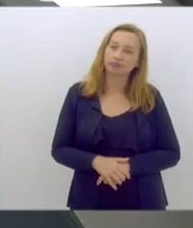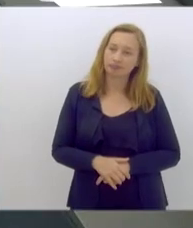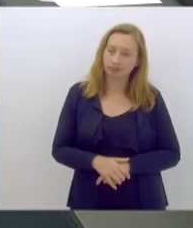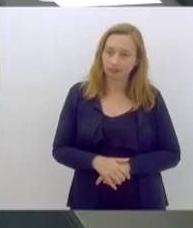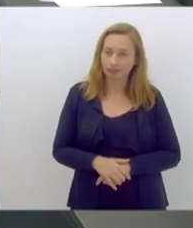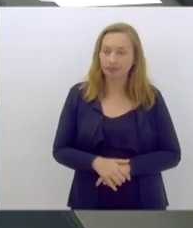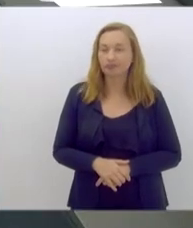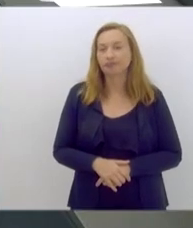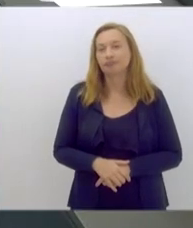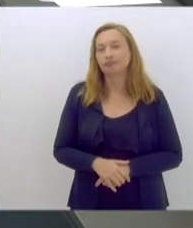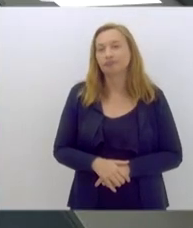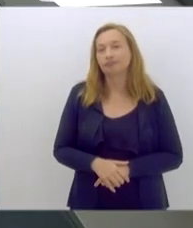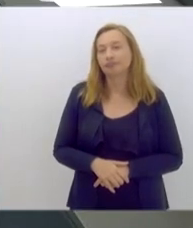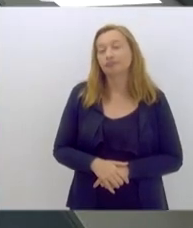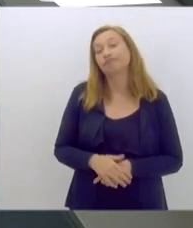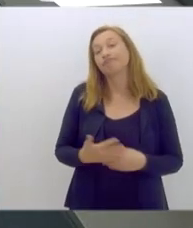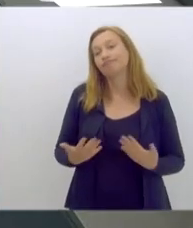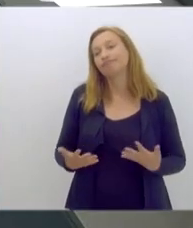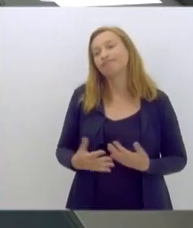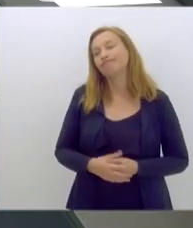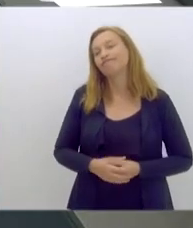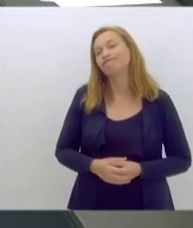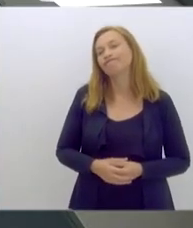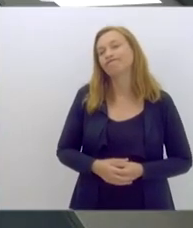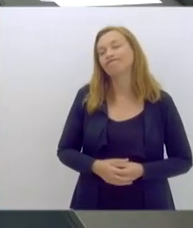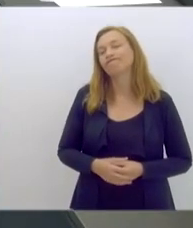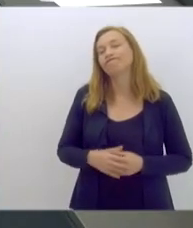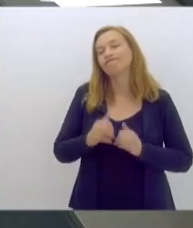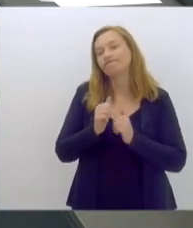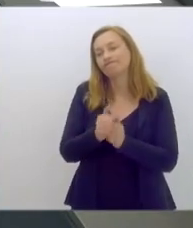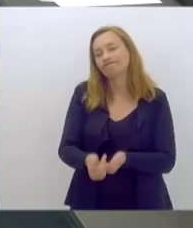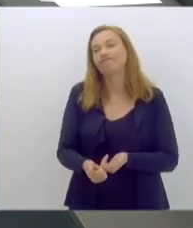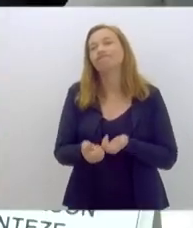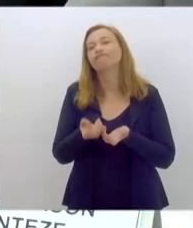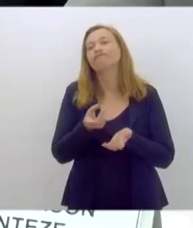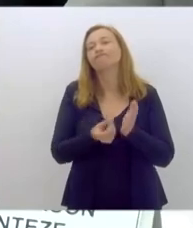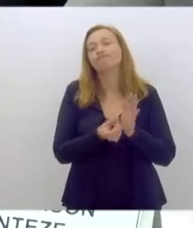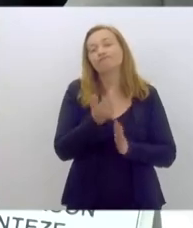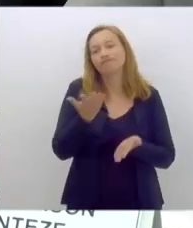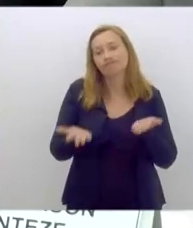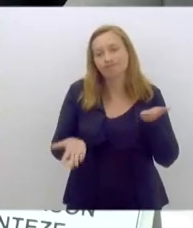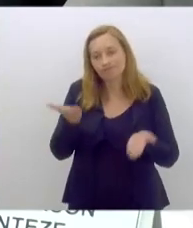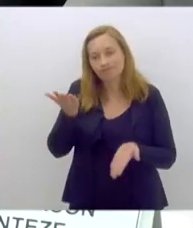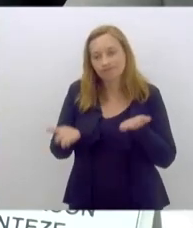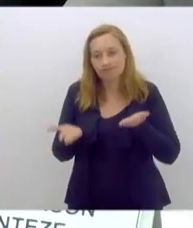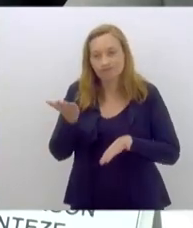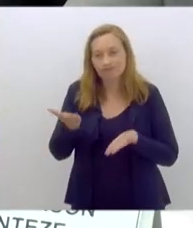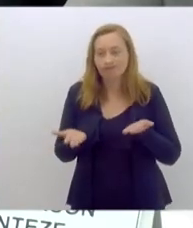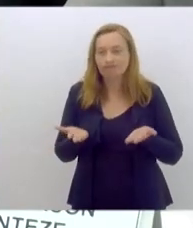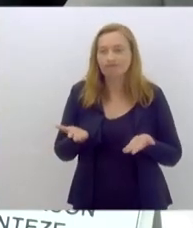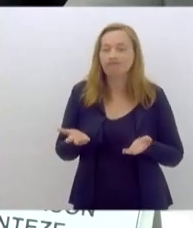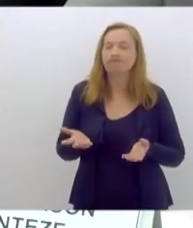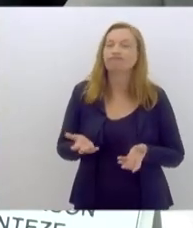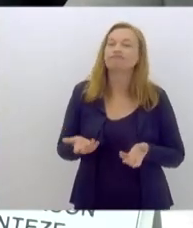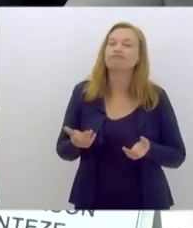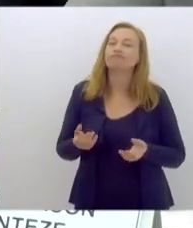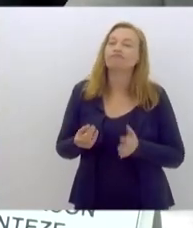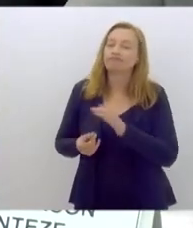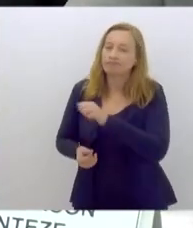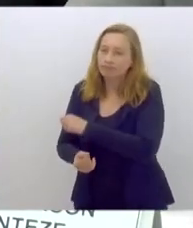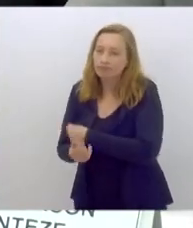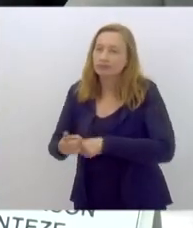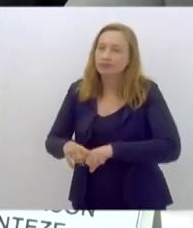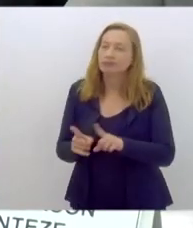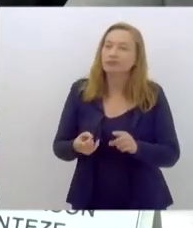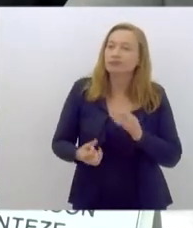super estimada mas Enfim estamos perseguindo o orçamento equilibrado com a tentativa de botar investimentos mas